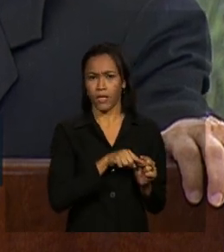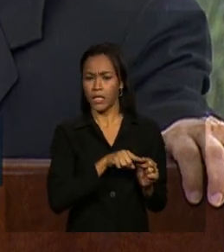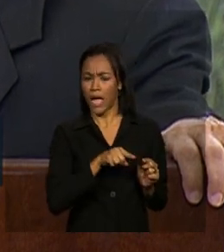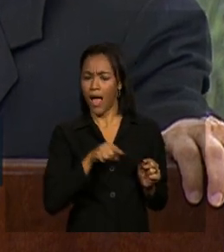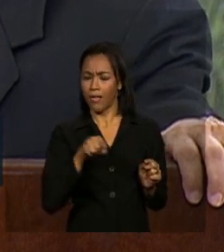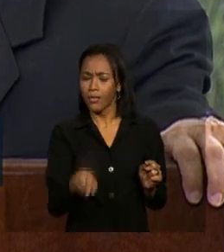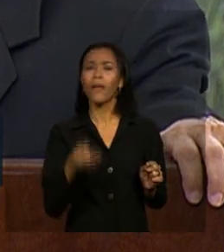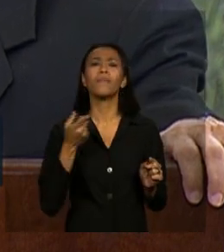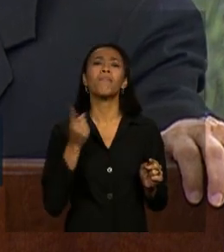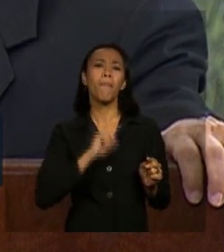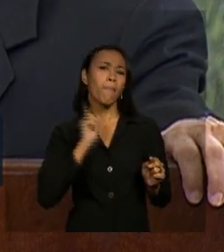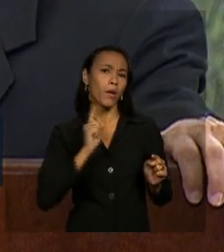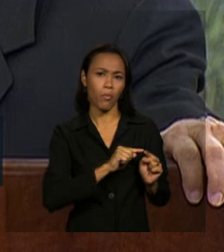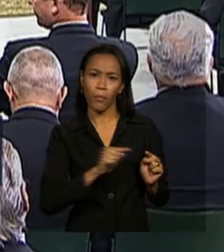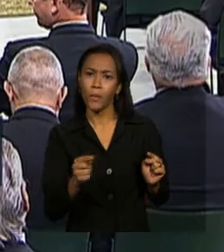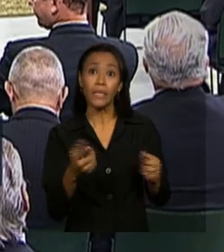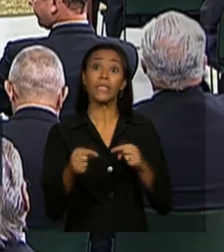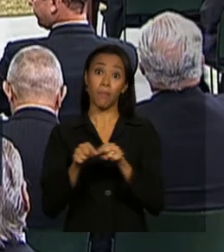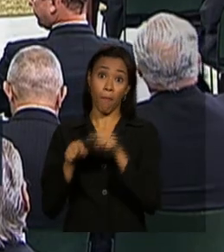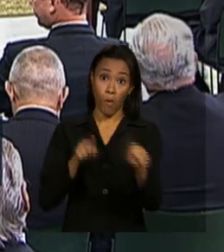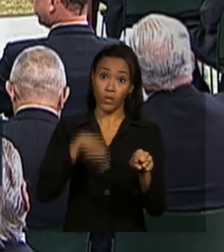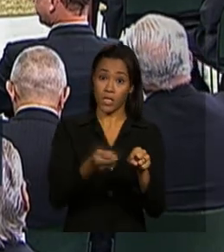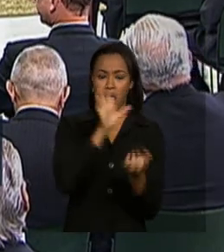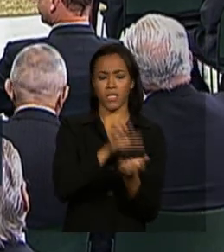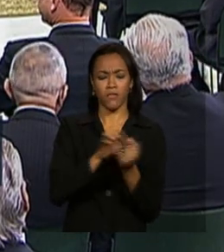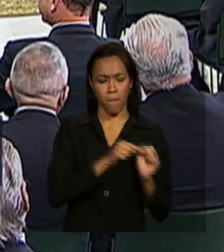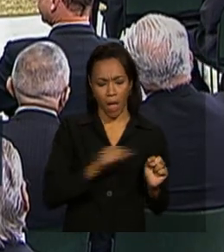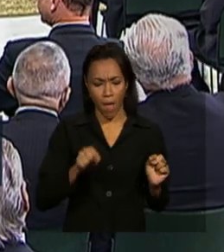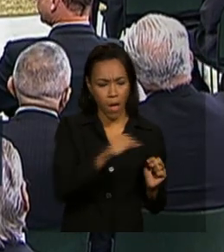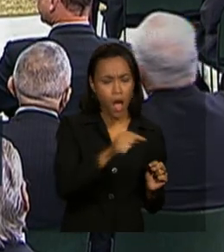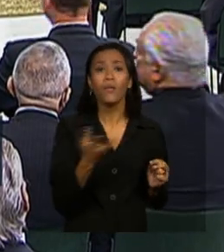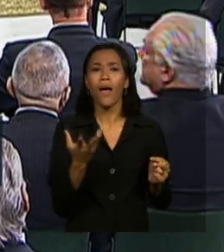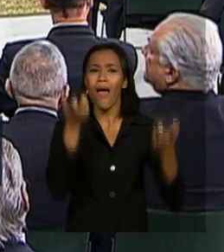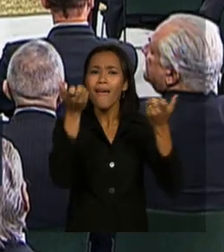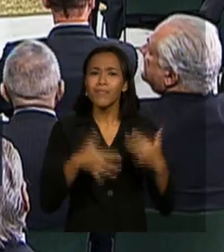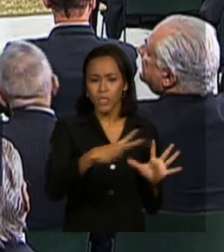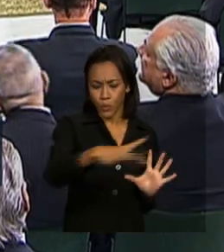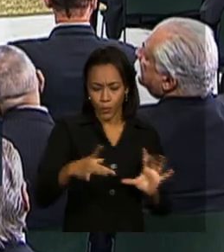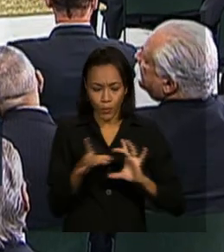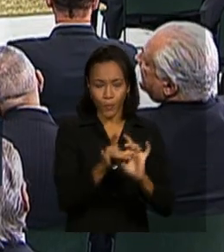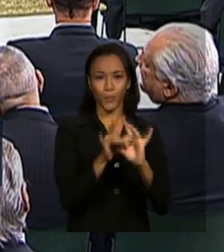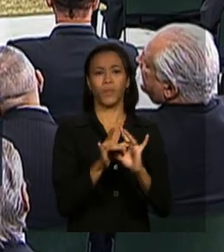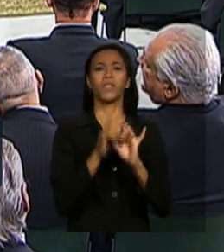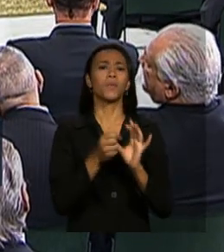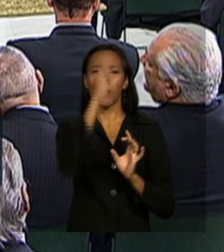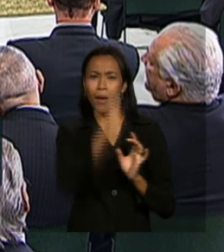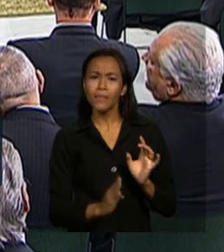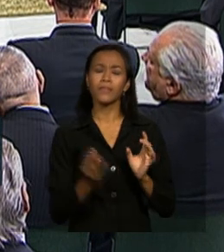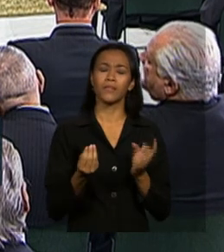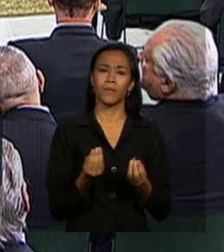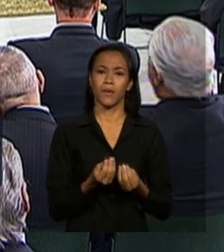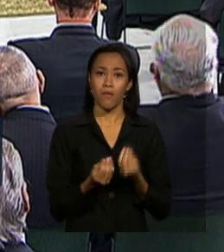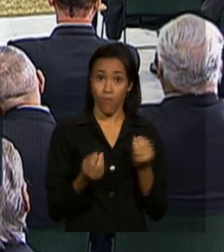um Belo Horizonte e de Salvador e Recife de fato que nós estamos falando é de integral país fazer